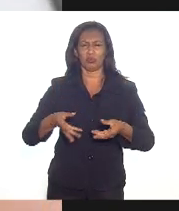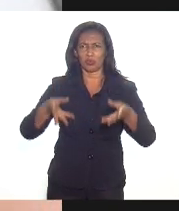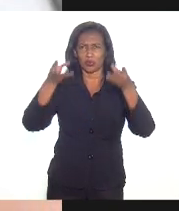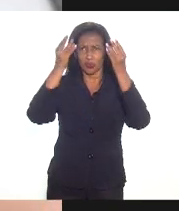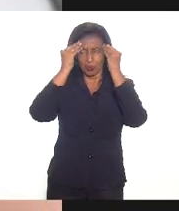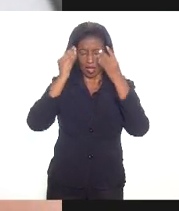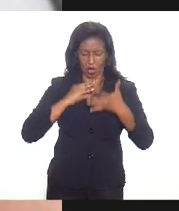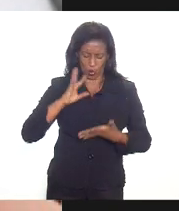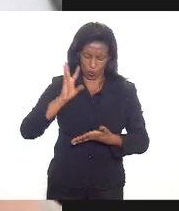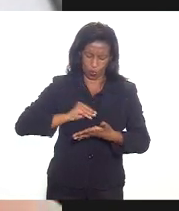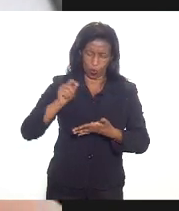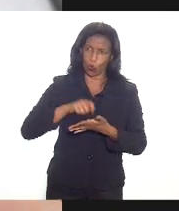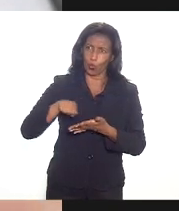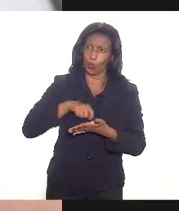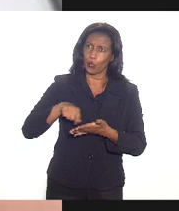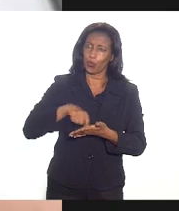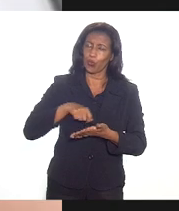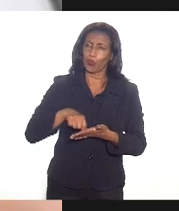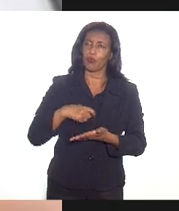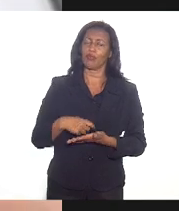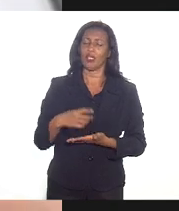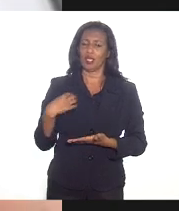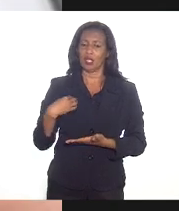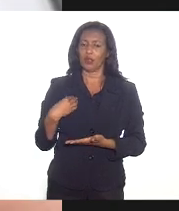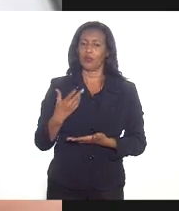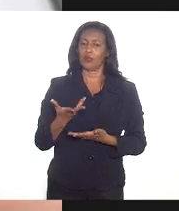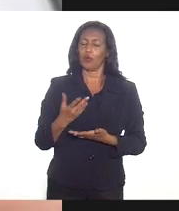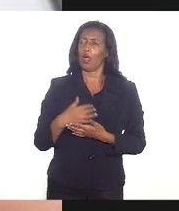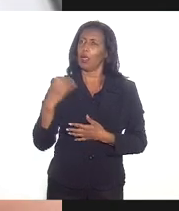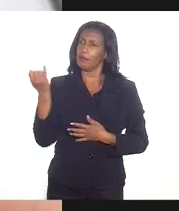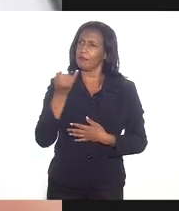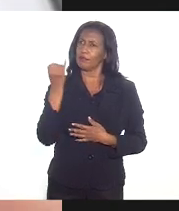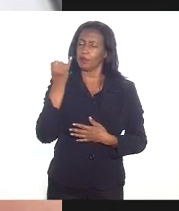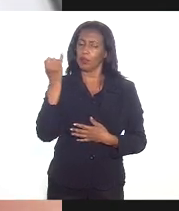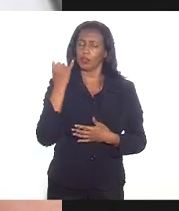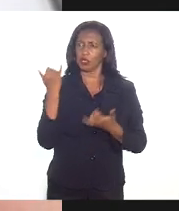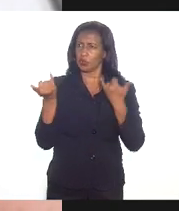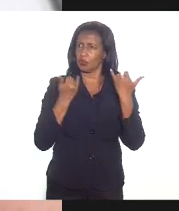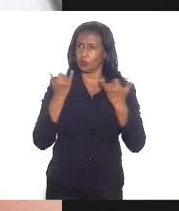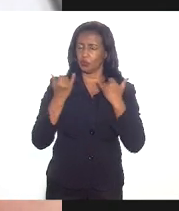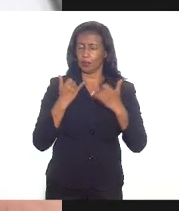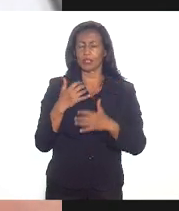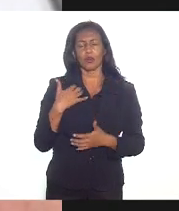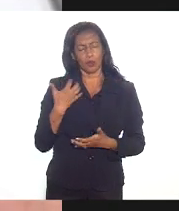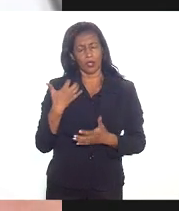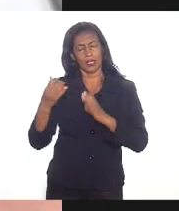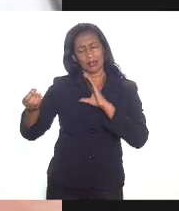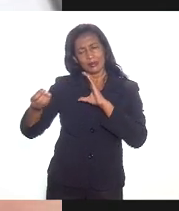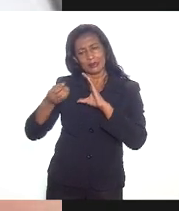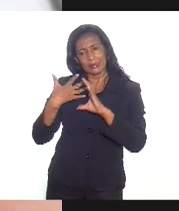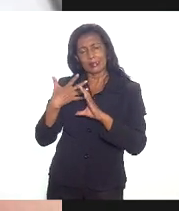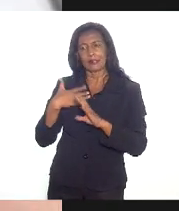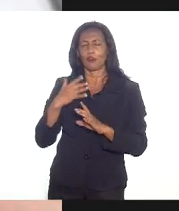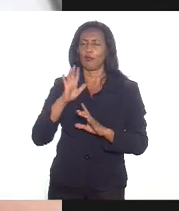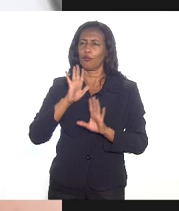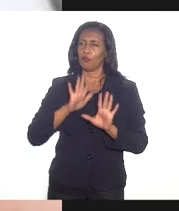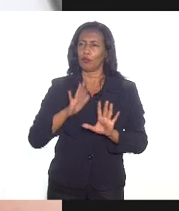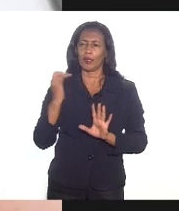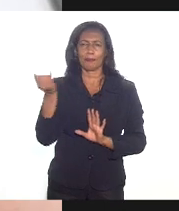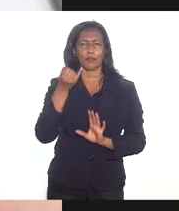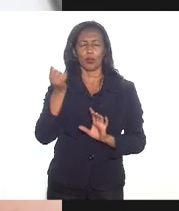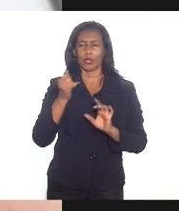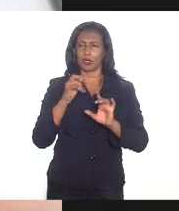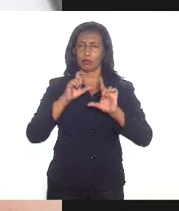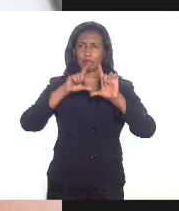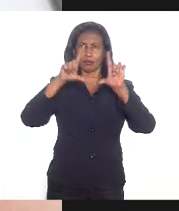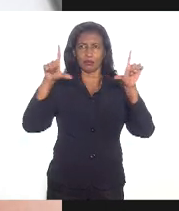aqui anotando, eu vou registrando tudo, então é muita informação. Então, assim, eu gostaria de receber, e acho que foi fundamental a tua